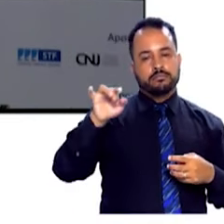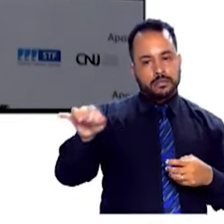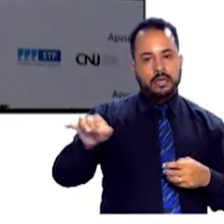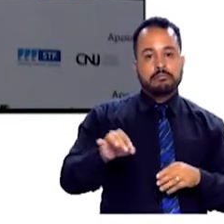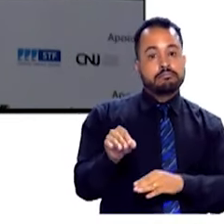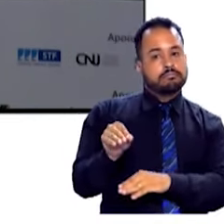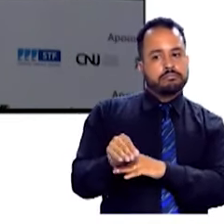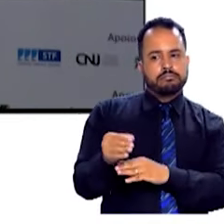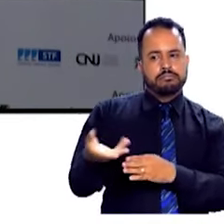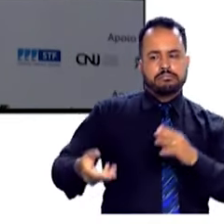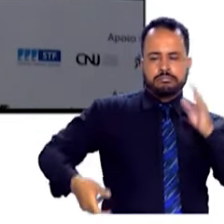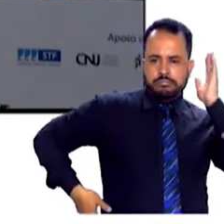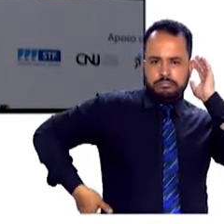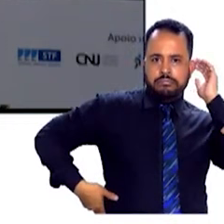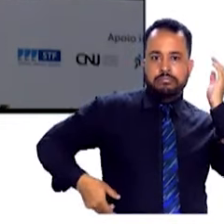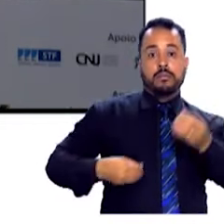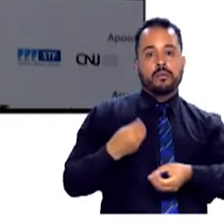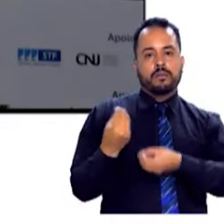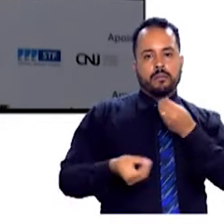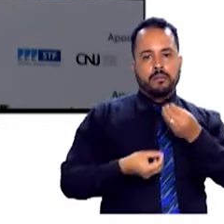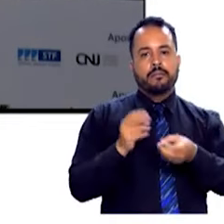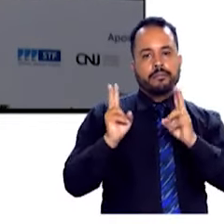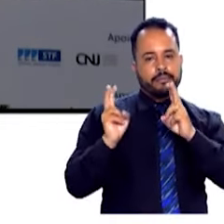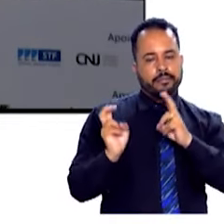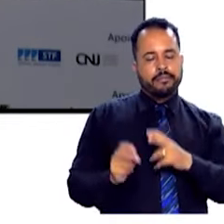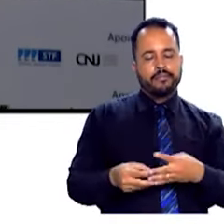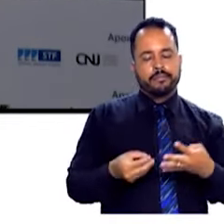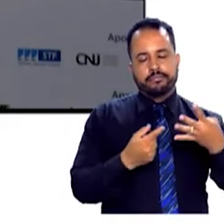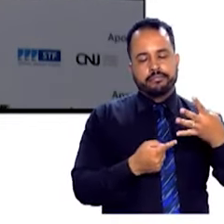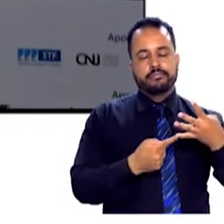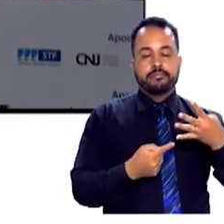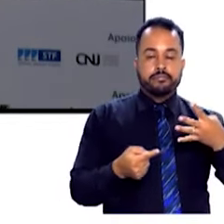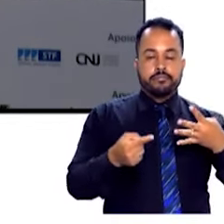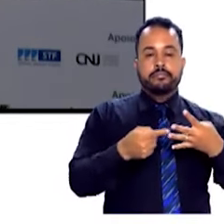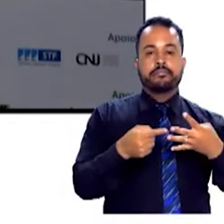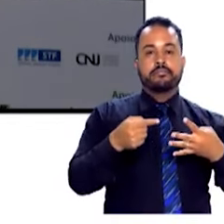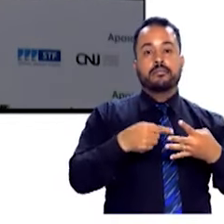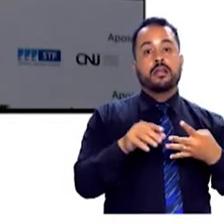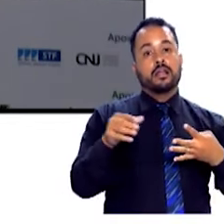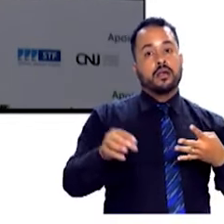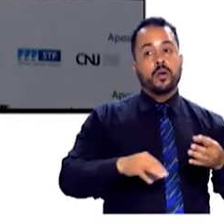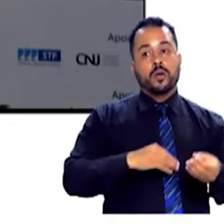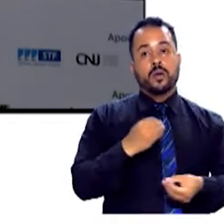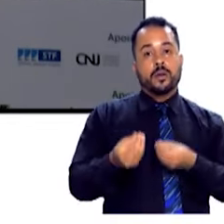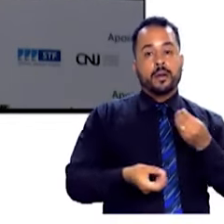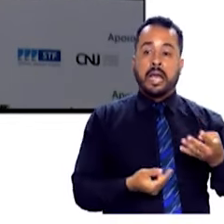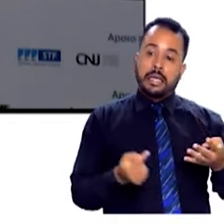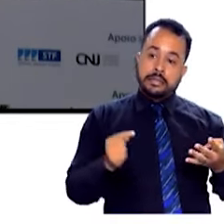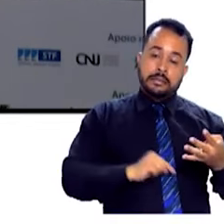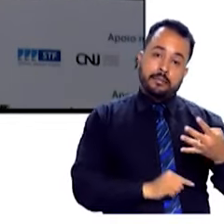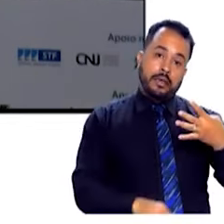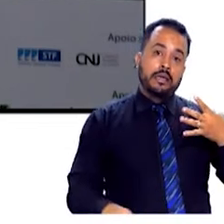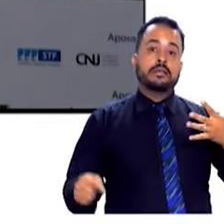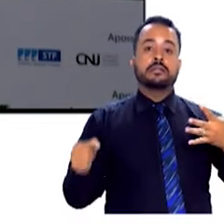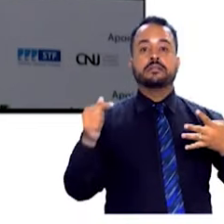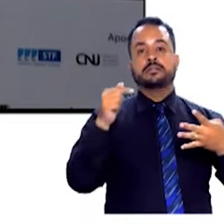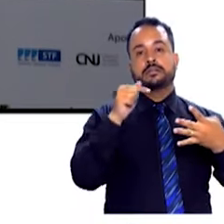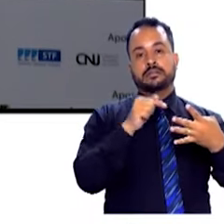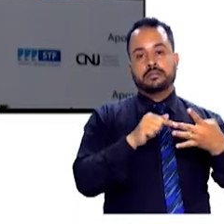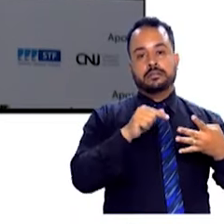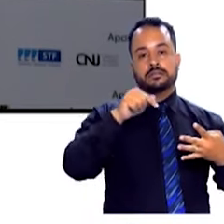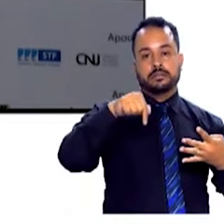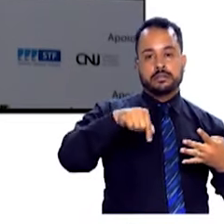resolvida pelo órgão correto e isso veio bater com os costados aqui no Superior Tribunal de